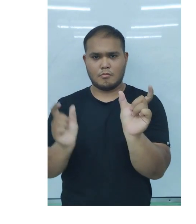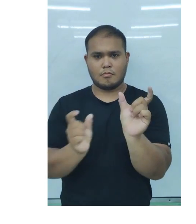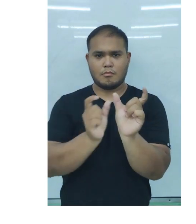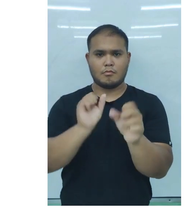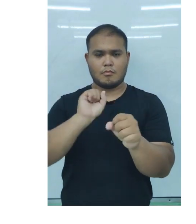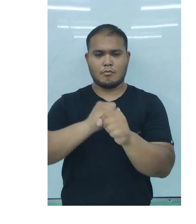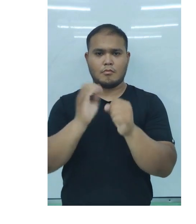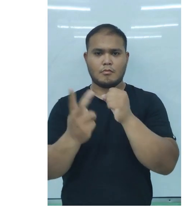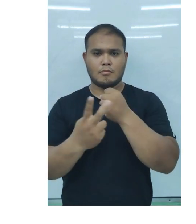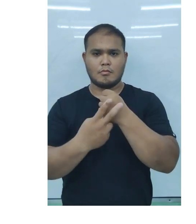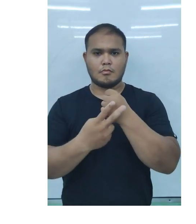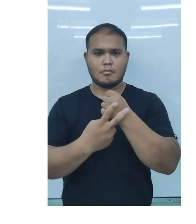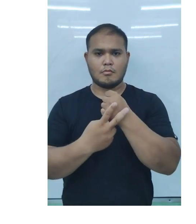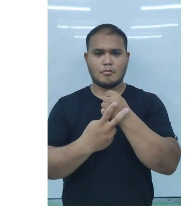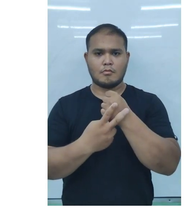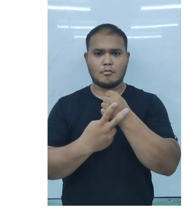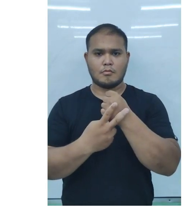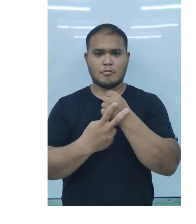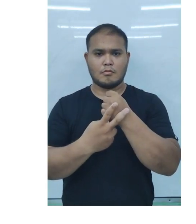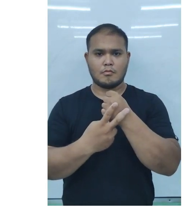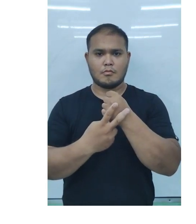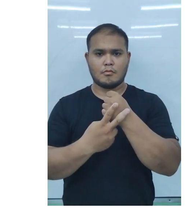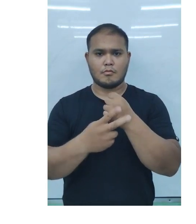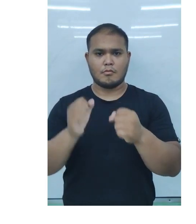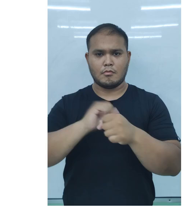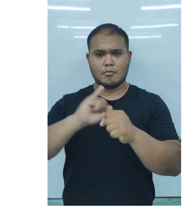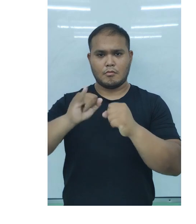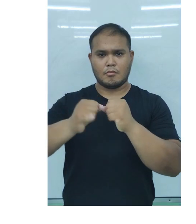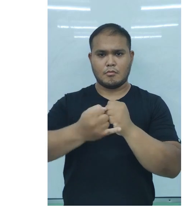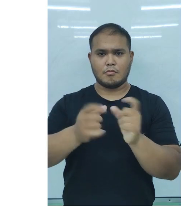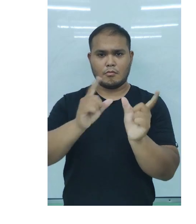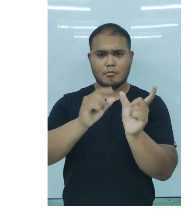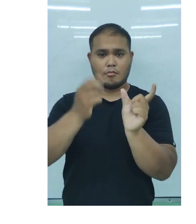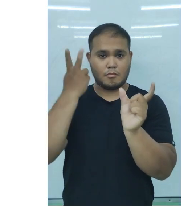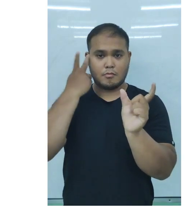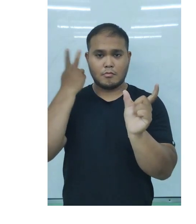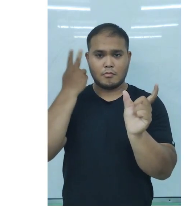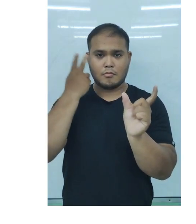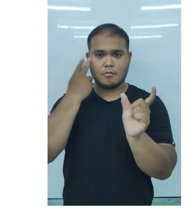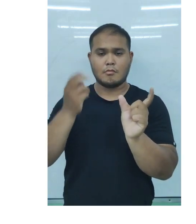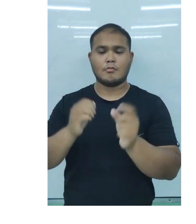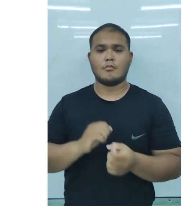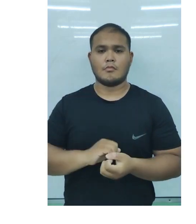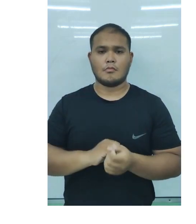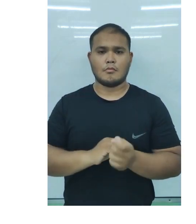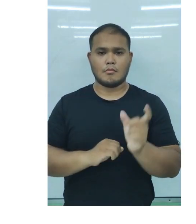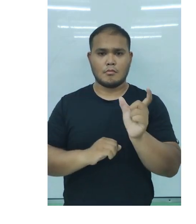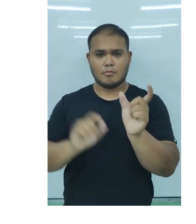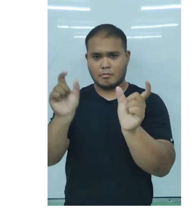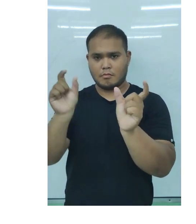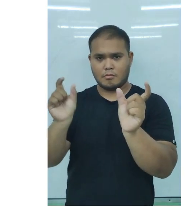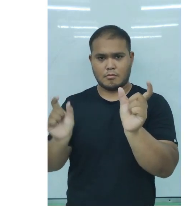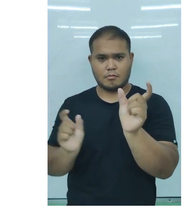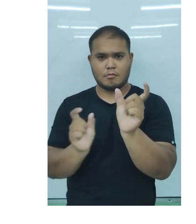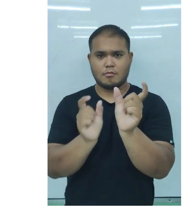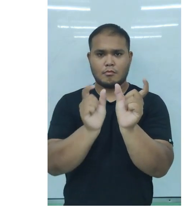nós vamos ter o adjetivo no seu grau normal e o auxílio de uma partícula